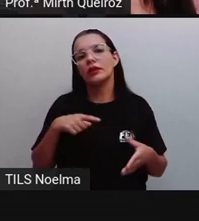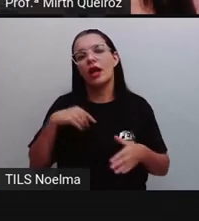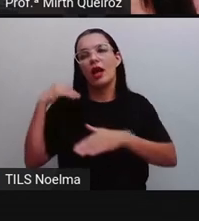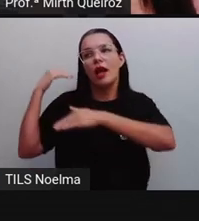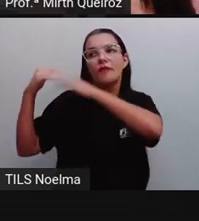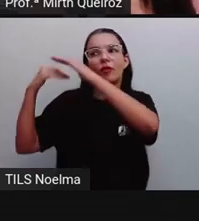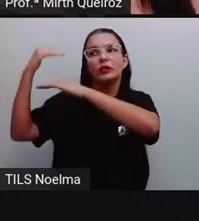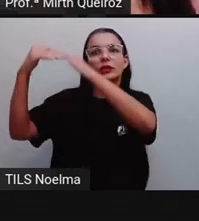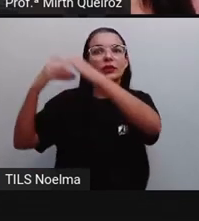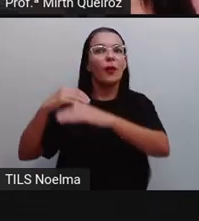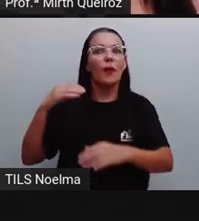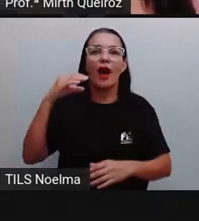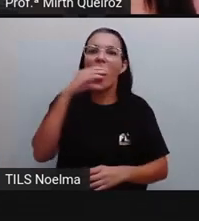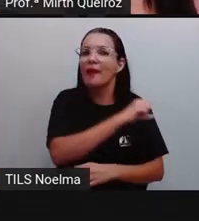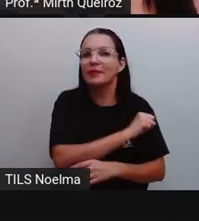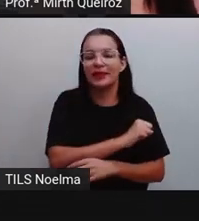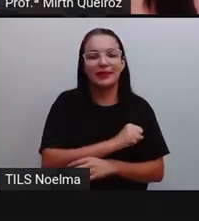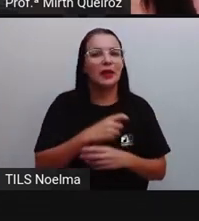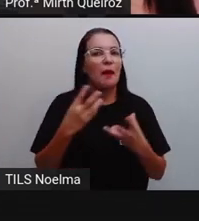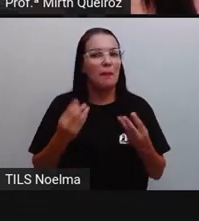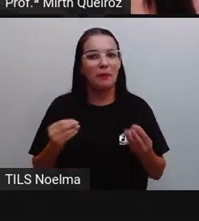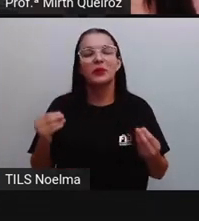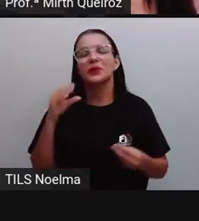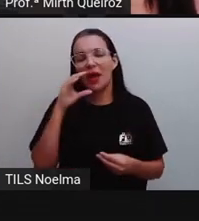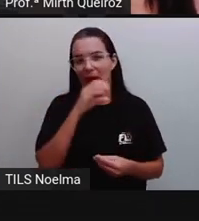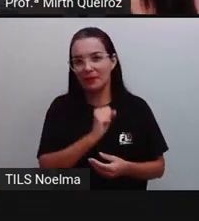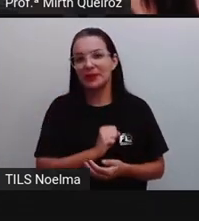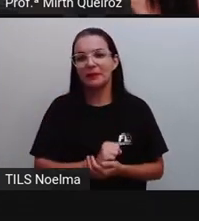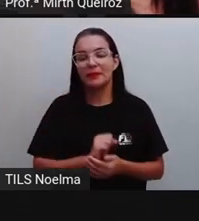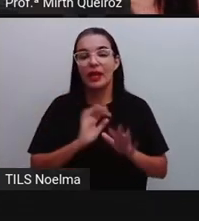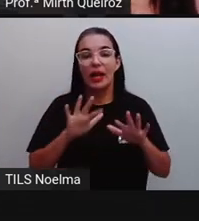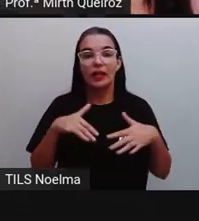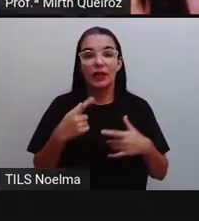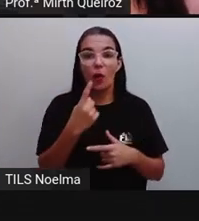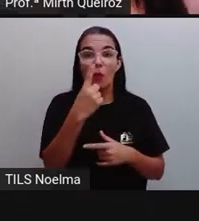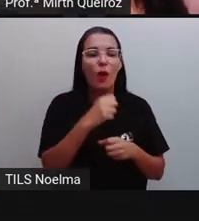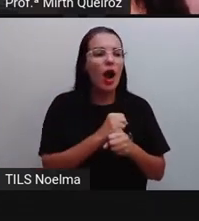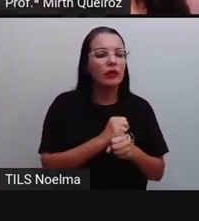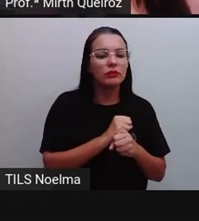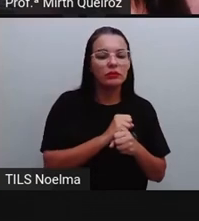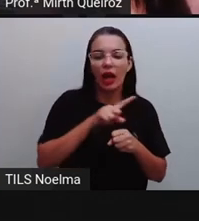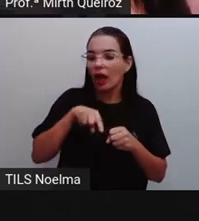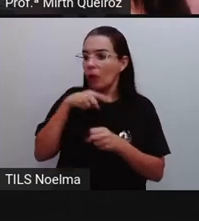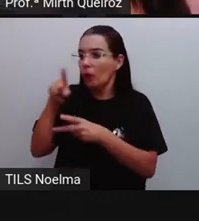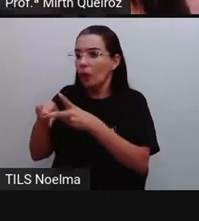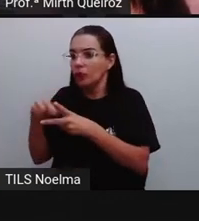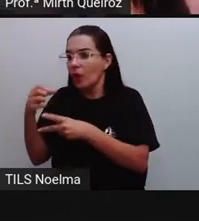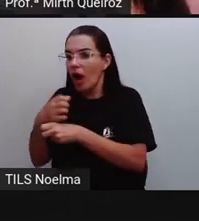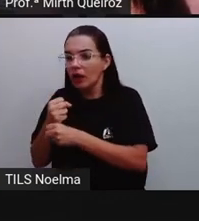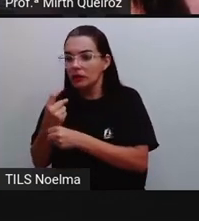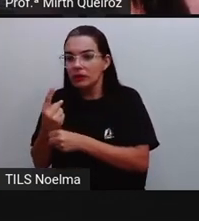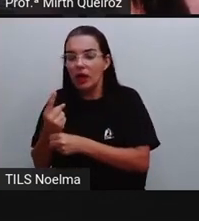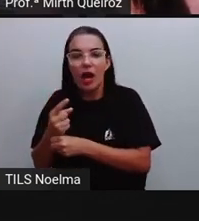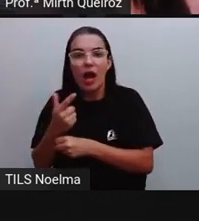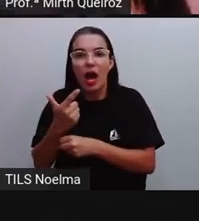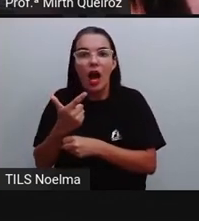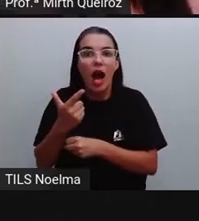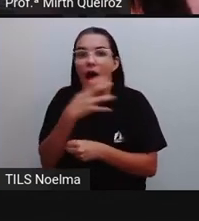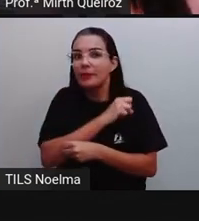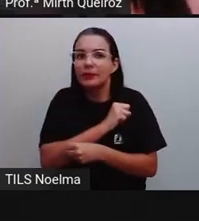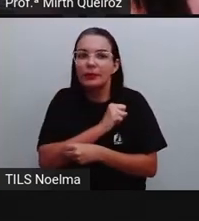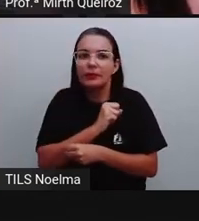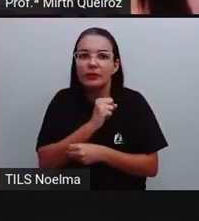ela ocorre de forma bastante acelerada. Tanto que, de um ano para o outro, a gente vê evoluções em relação ao